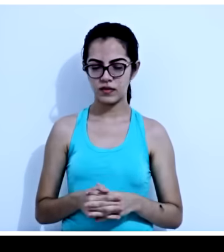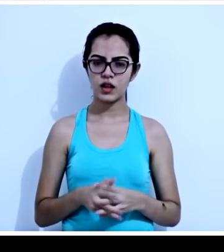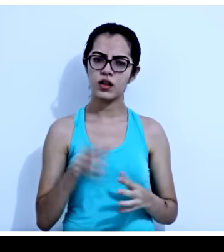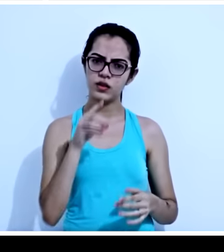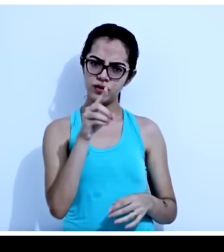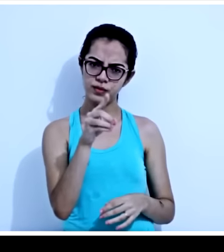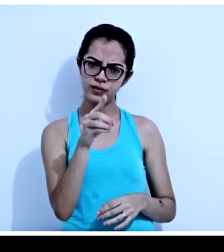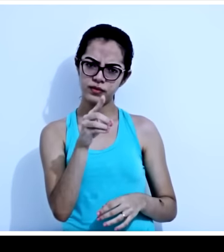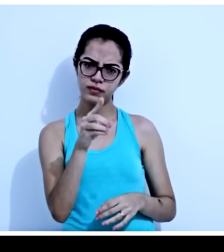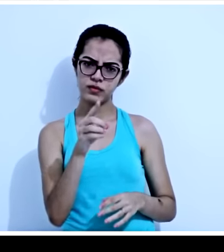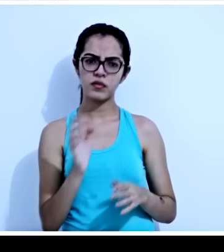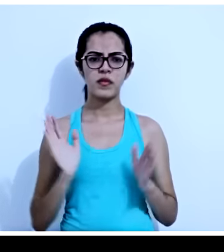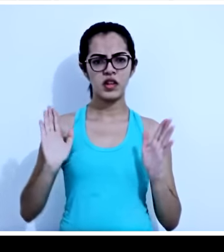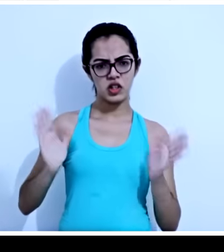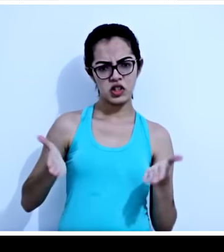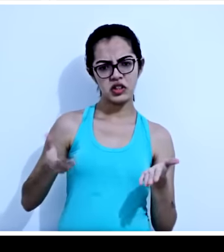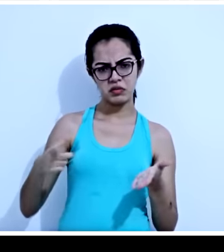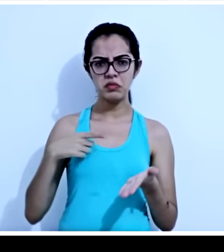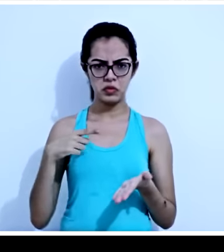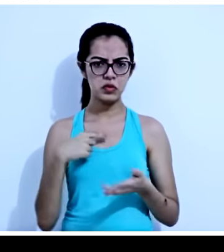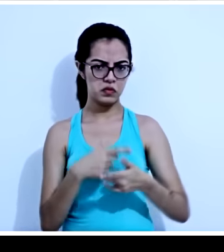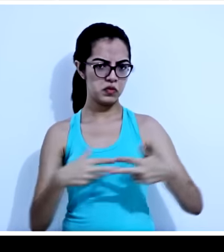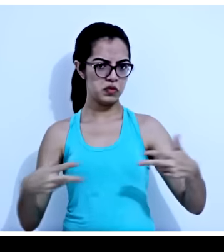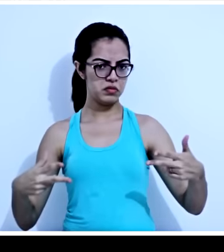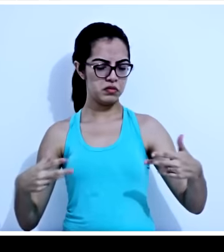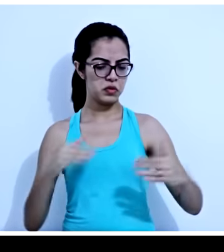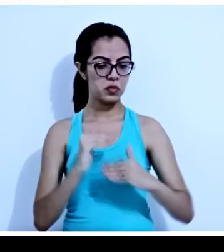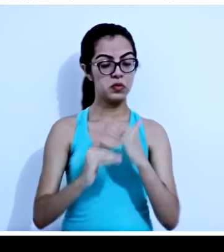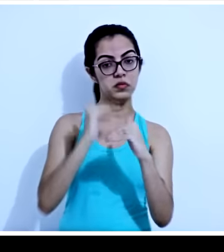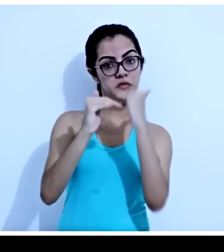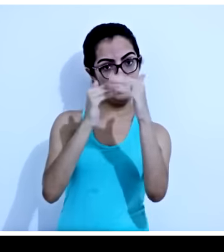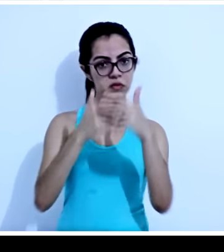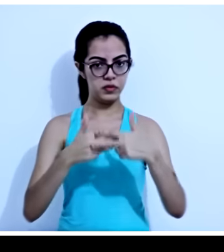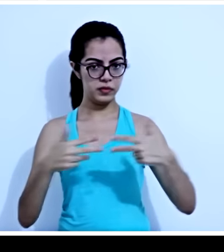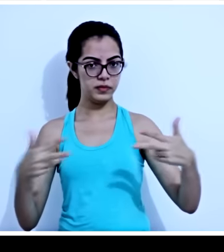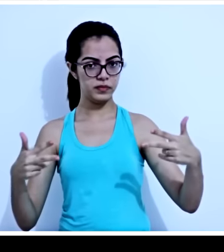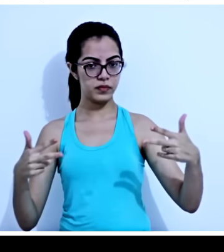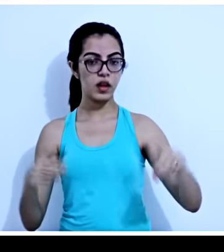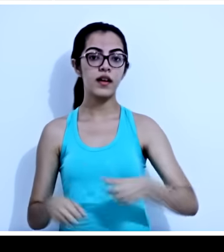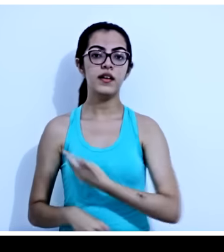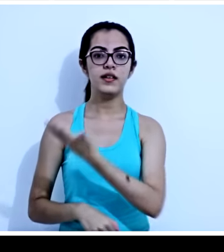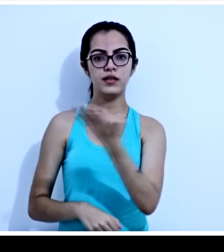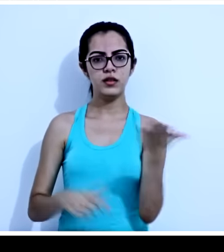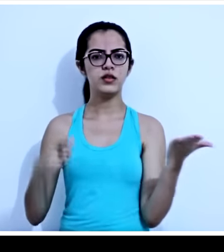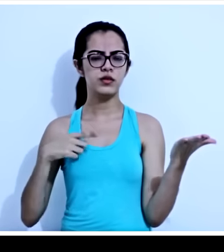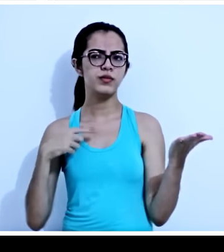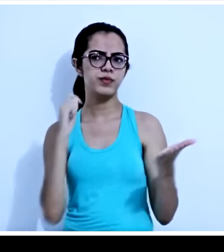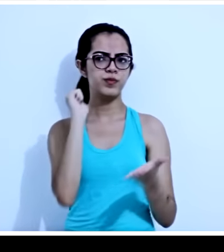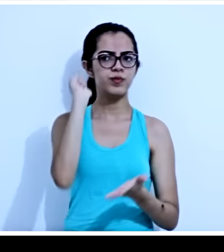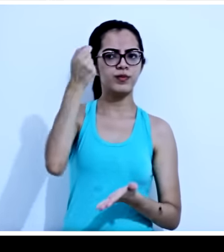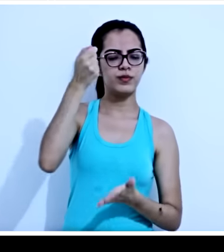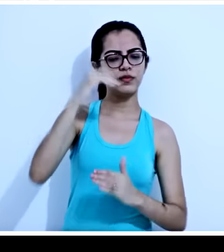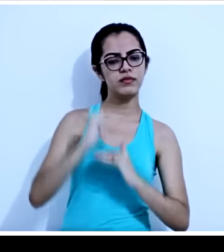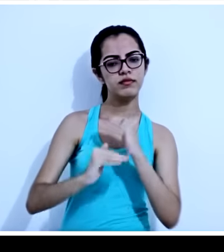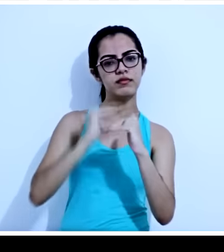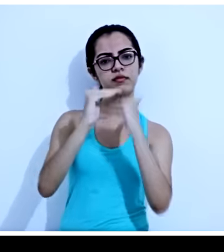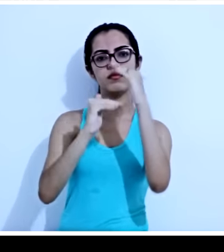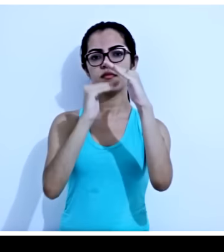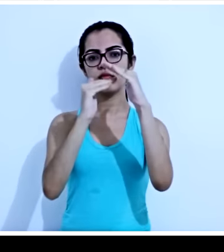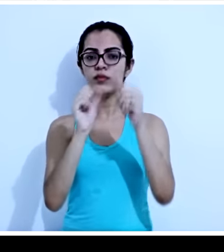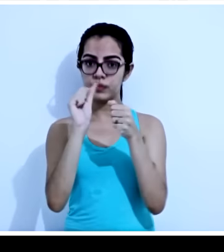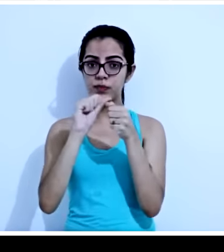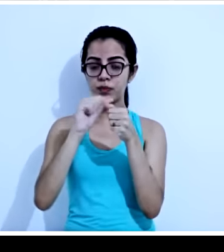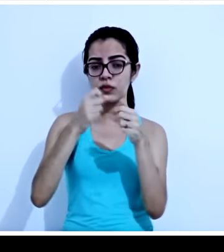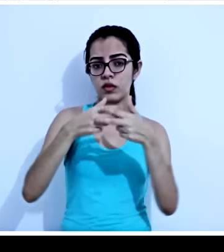Você provavelmente já construiu algo, produziu alguma coisa. Todos nós temos a capacidade de criar, de